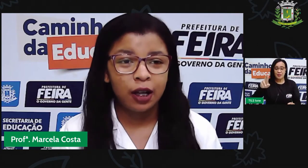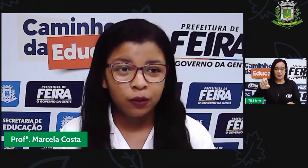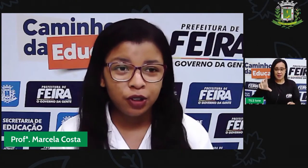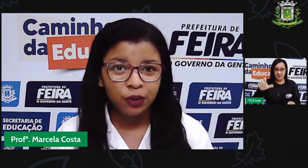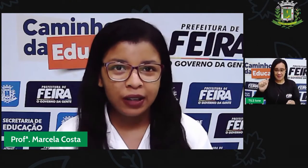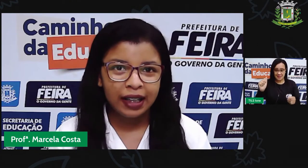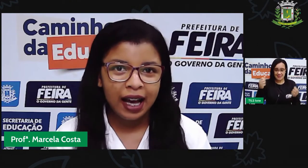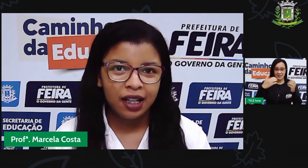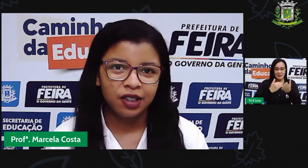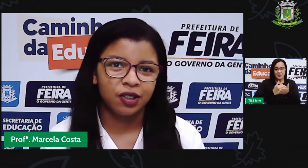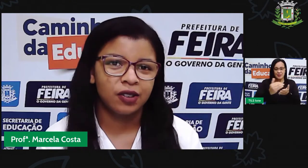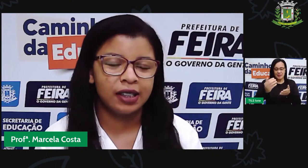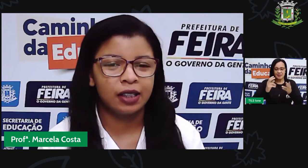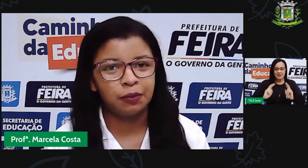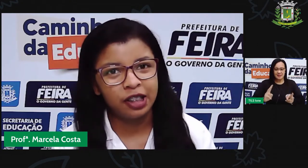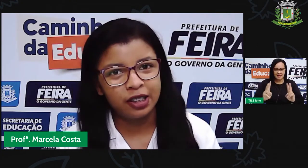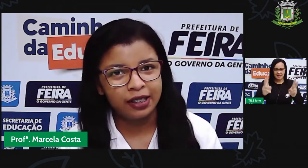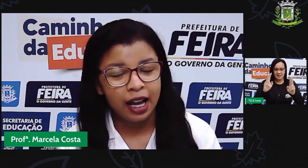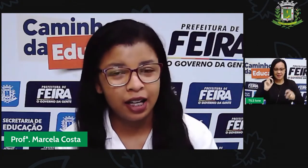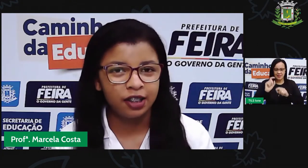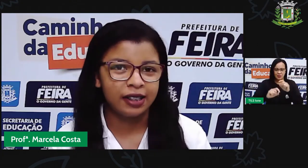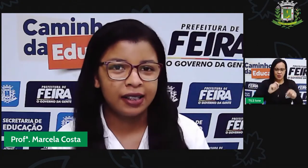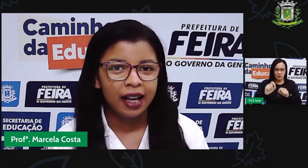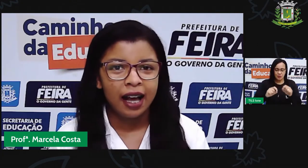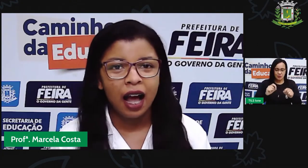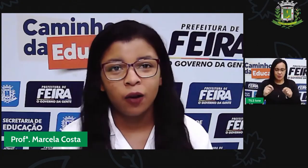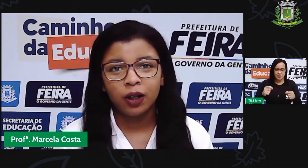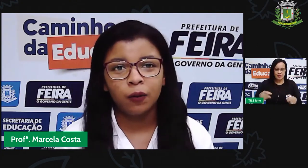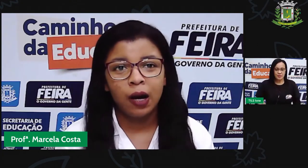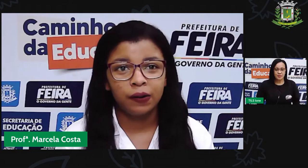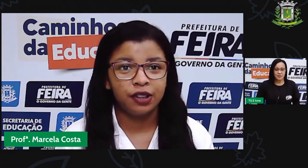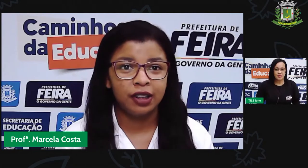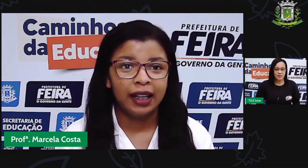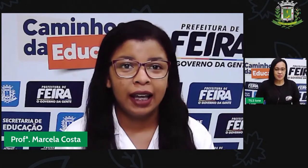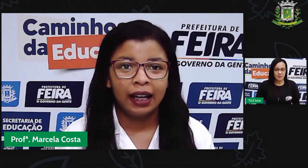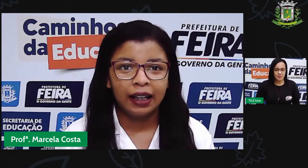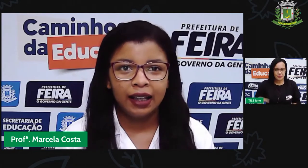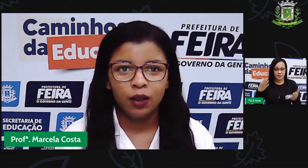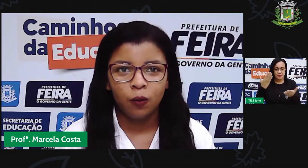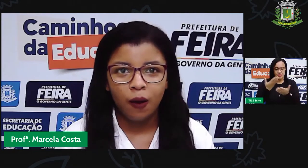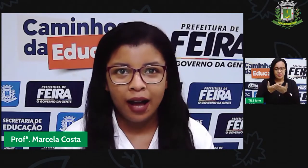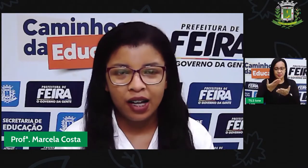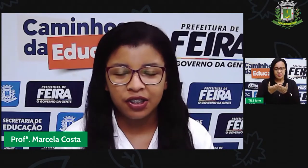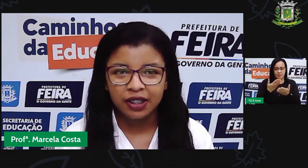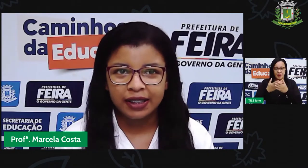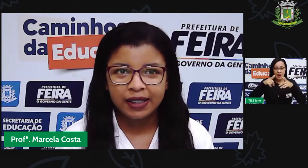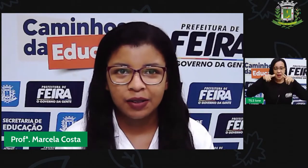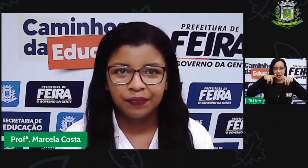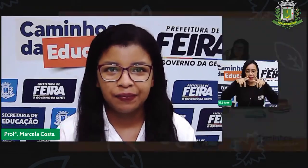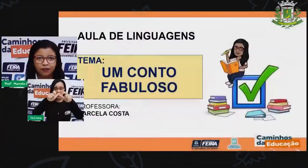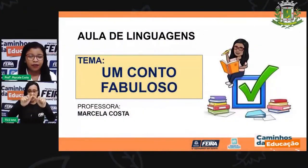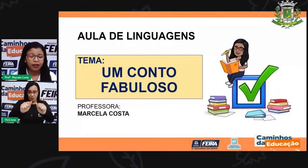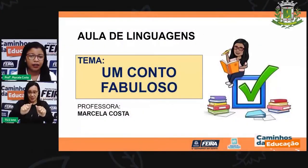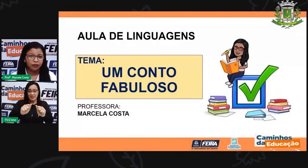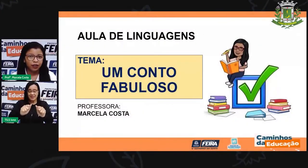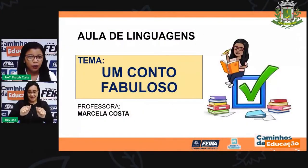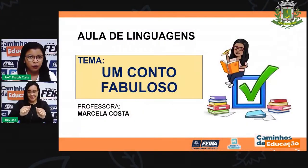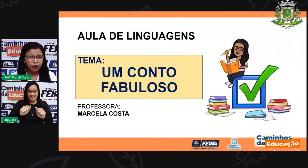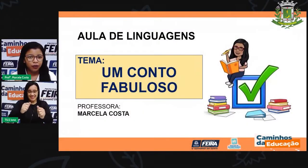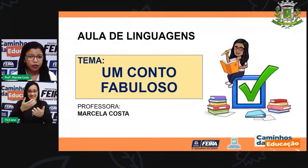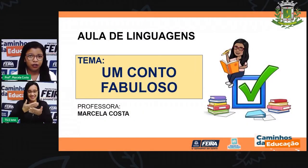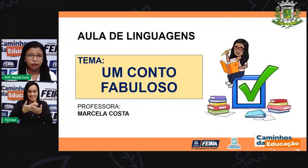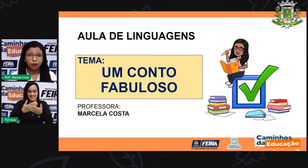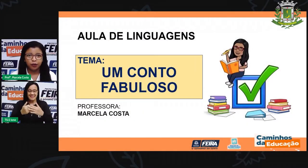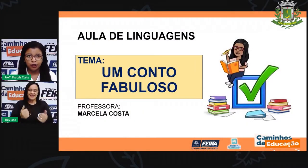vamos dar continuidade às nossas aprendizagens, agora com a aula de linguagem. Então, vem